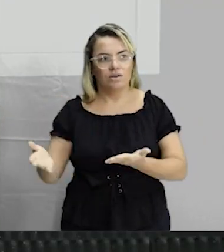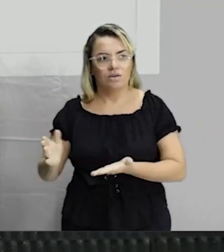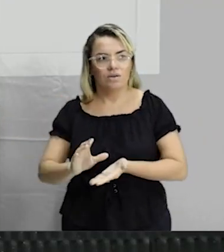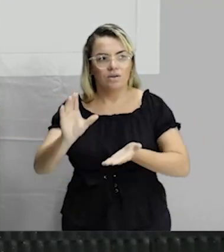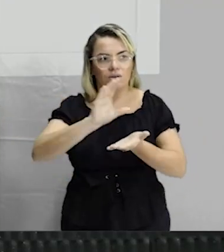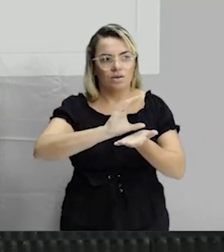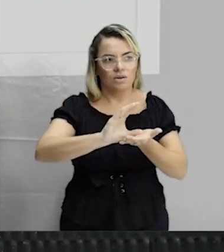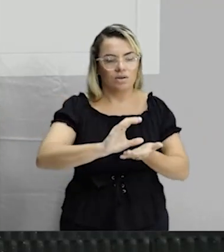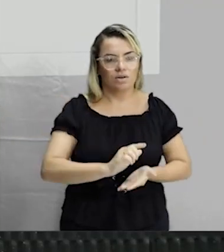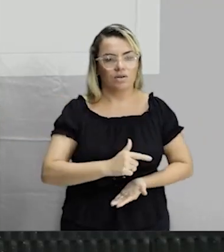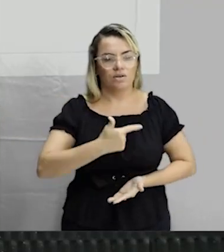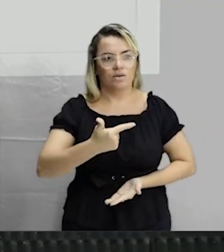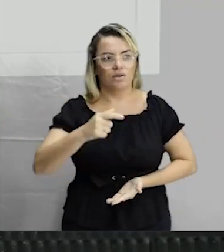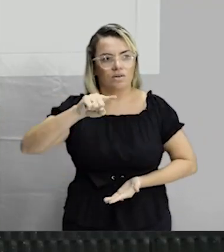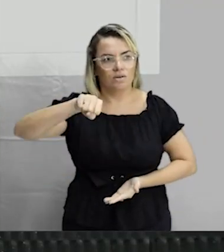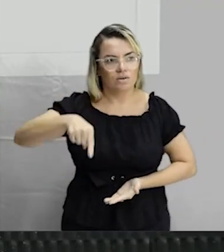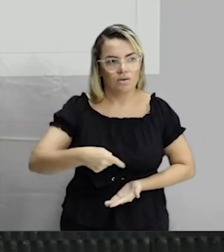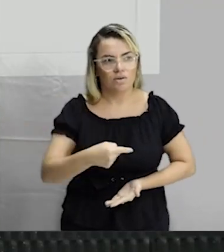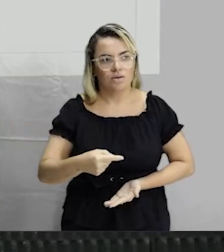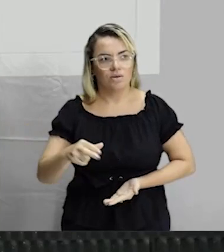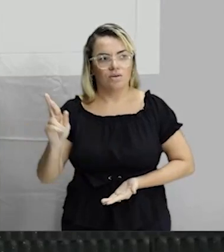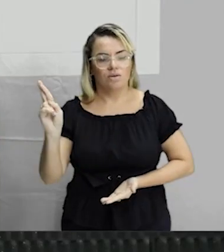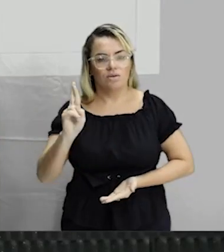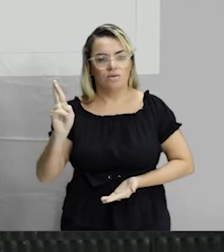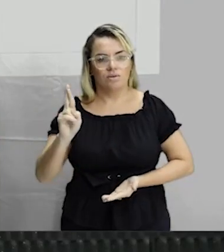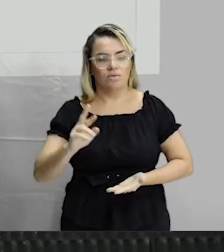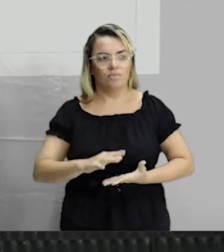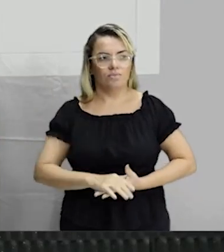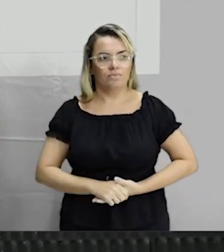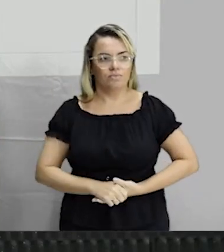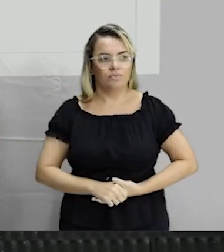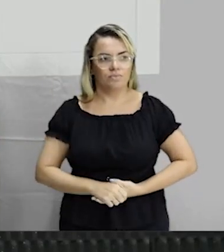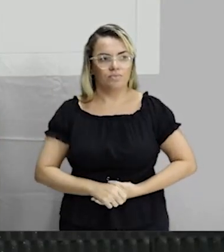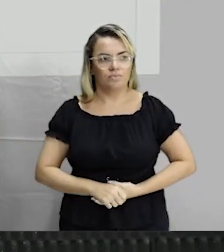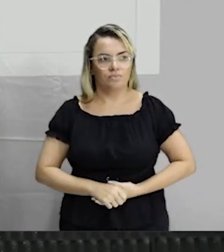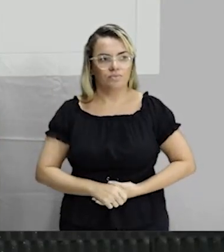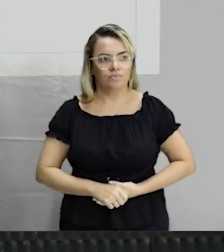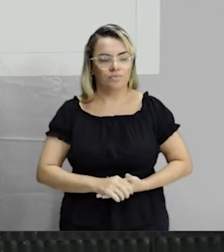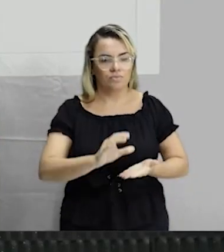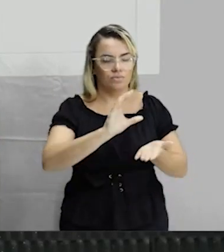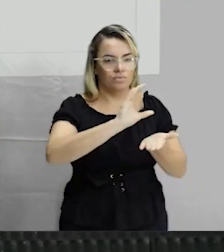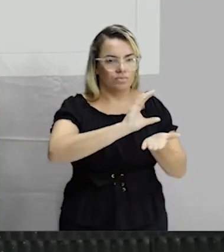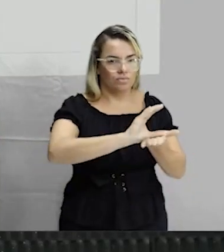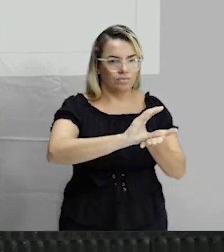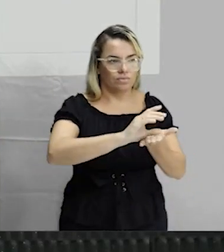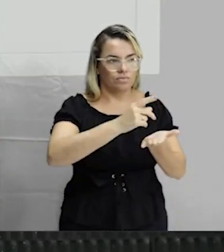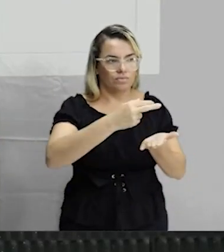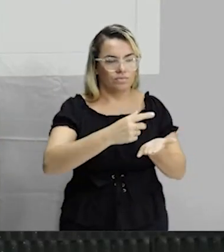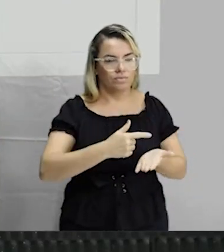R$ 2.000, então você tem um capital de R$ 2.000